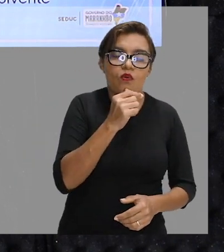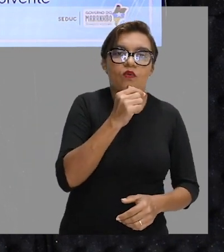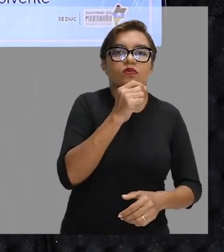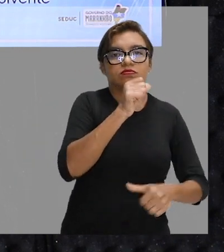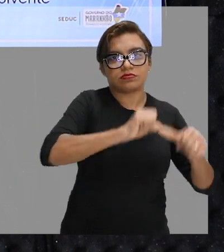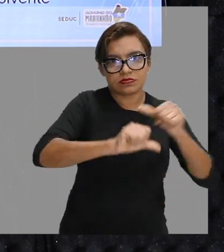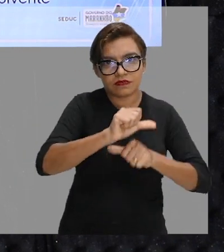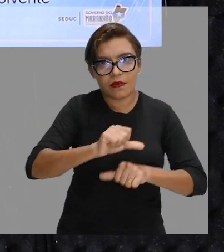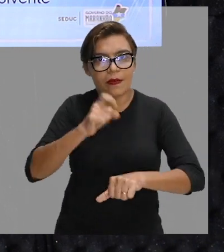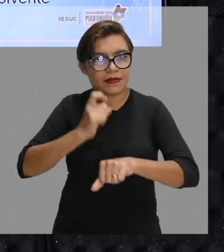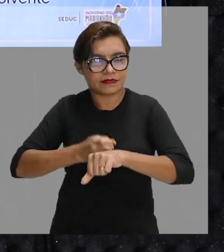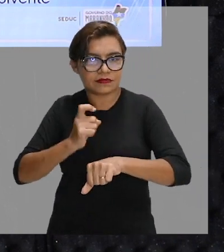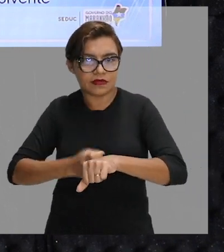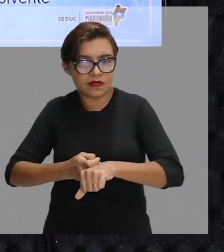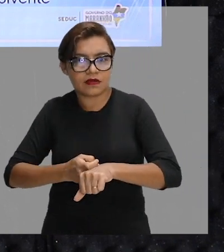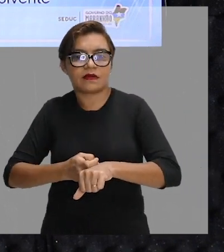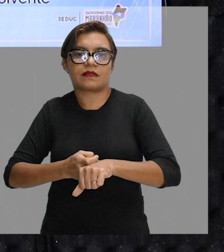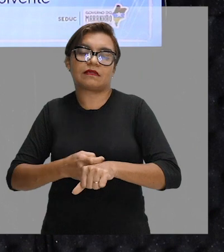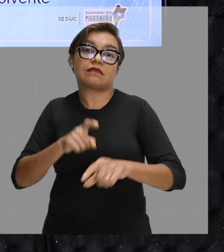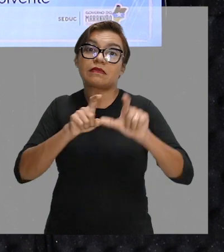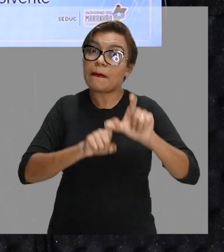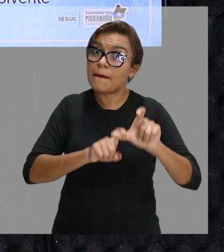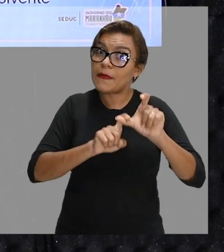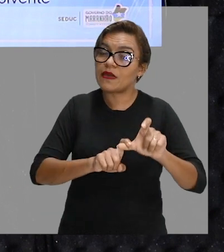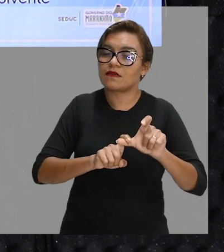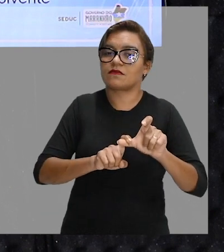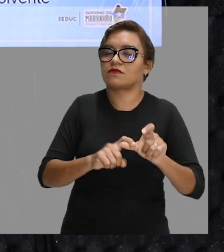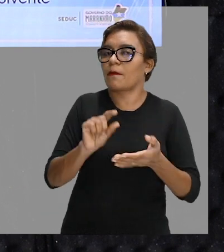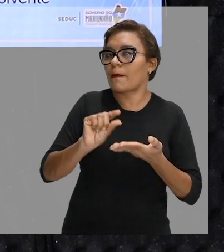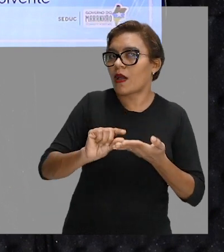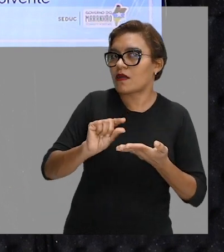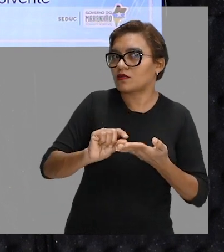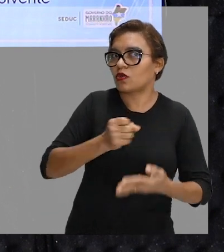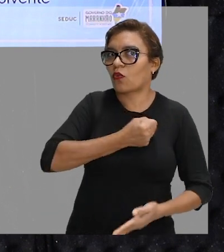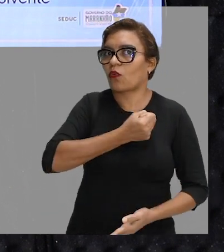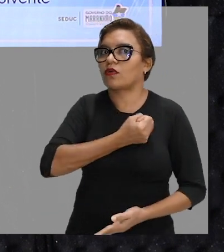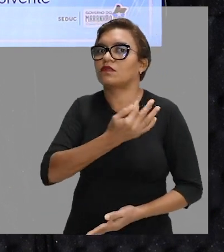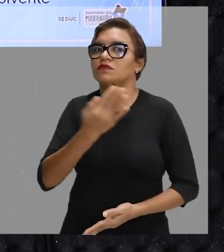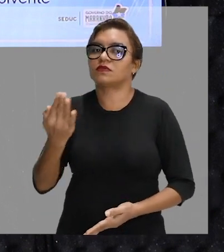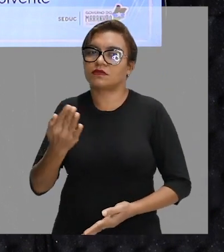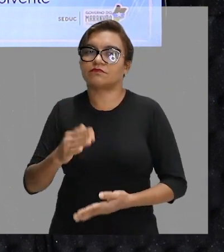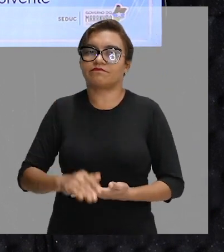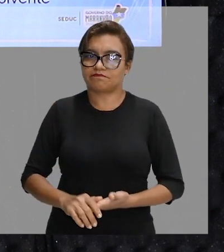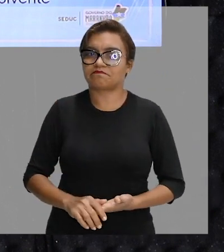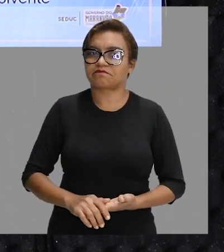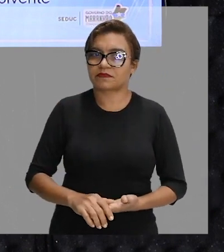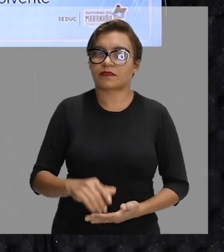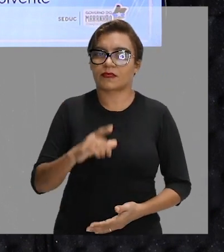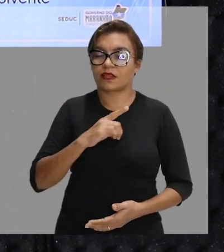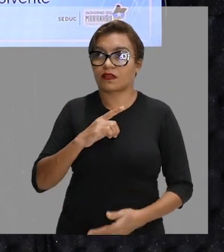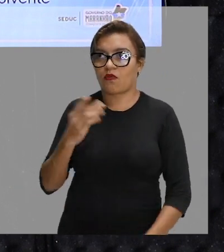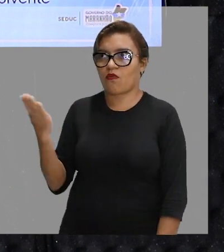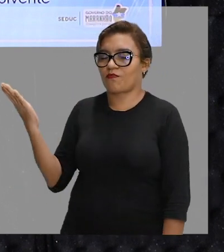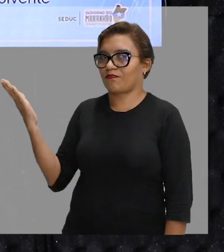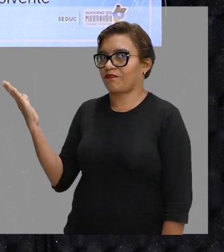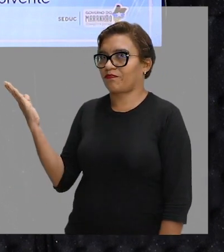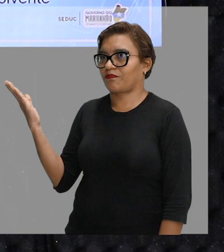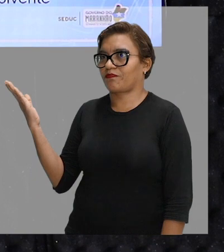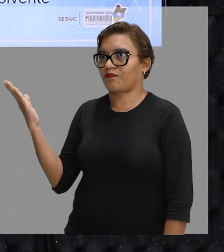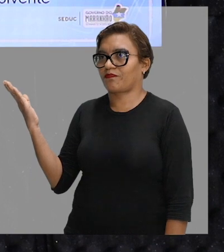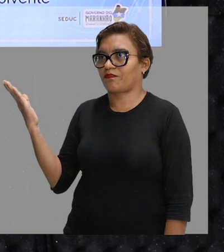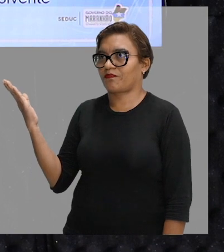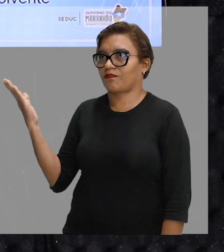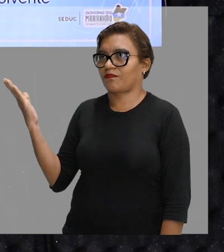de partículas adicionadas, que é o efeito ebuliométrico e o efeito crioscópico. Adicionei 1